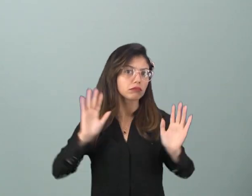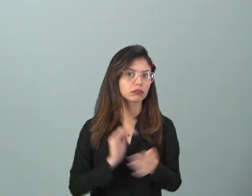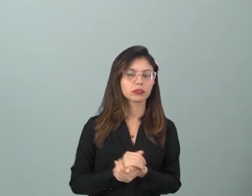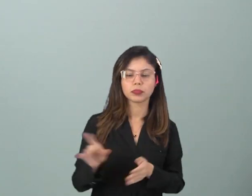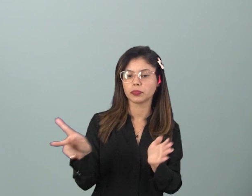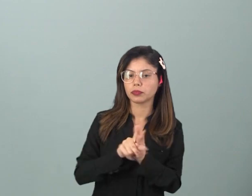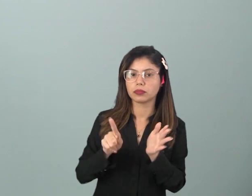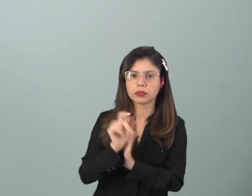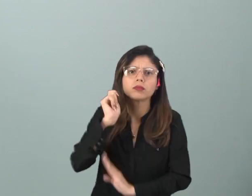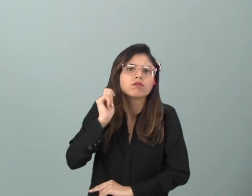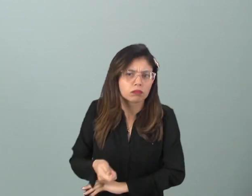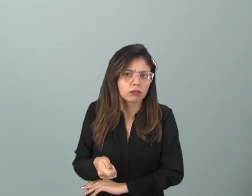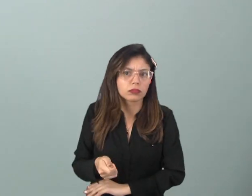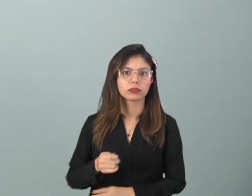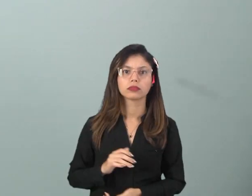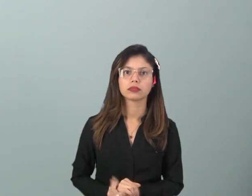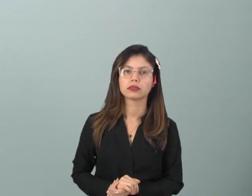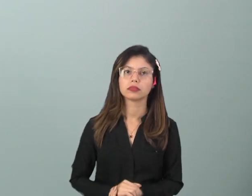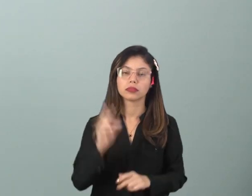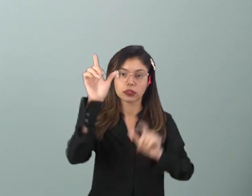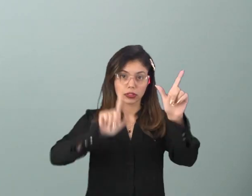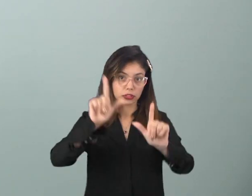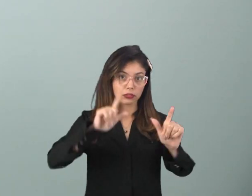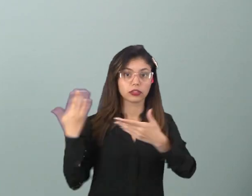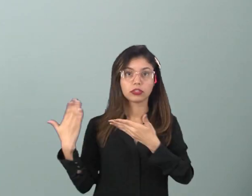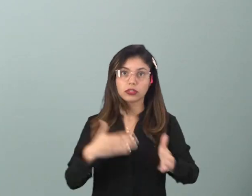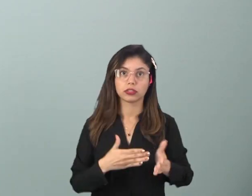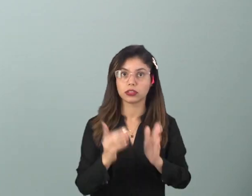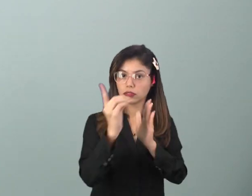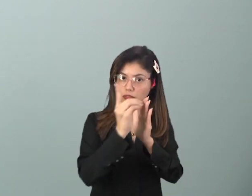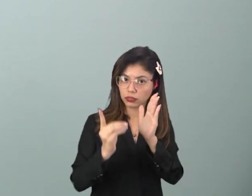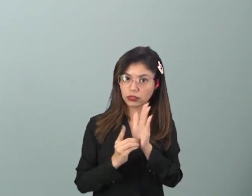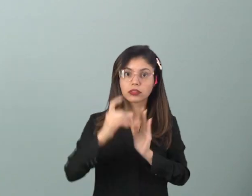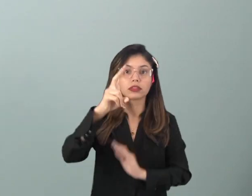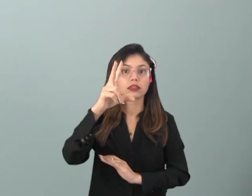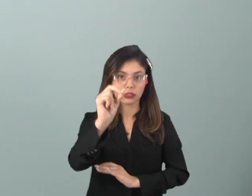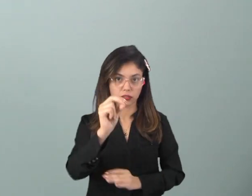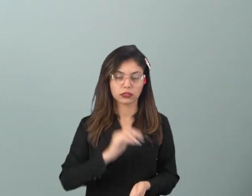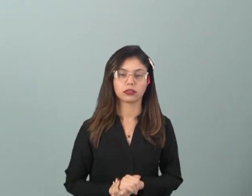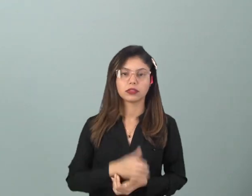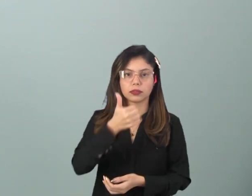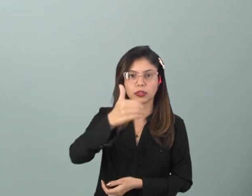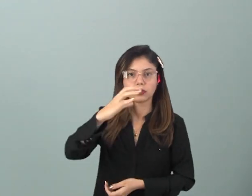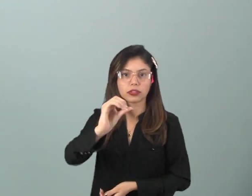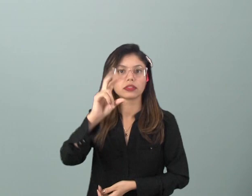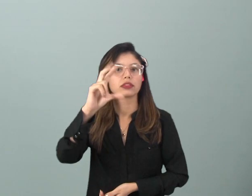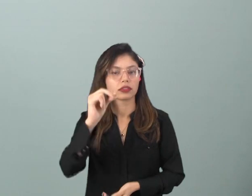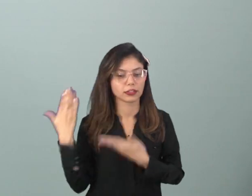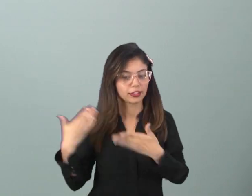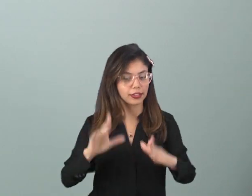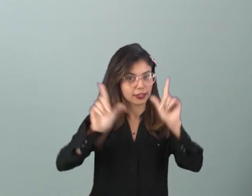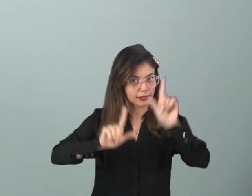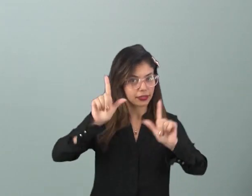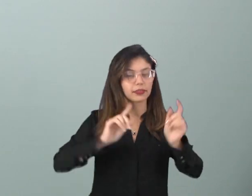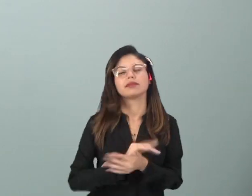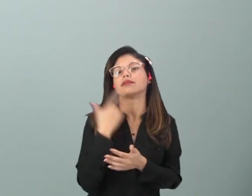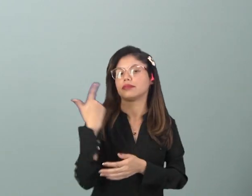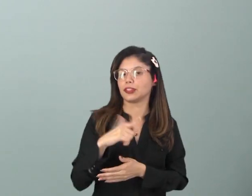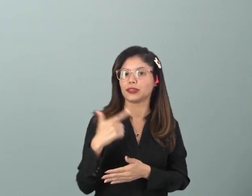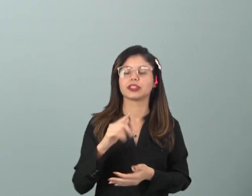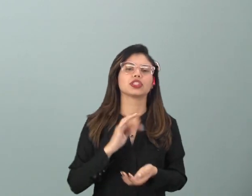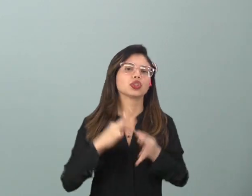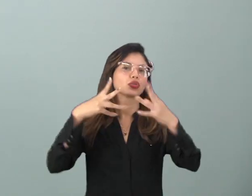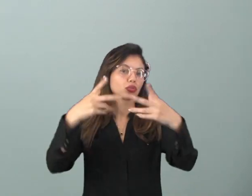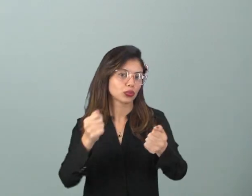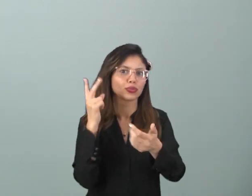regime militar. Vamos lembrar que a TV no Brasil chega na década de 50, 1950 chega a TV. Não tinha programa